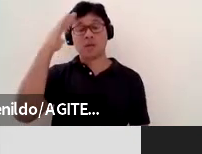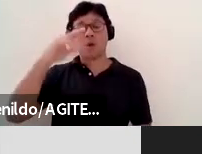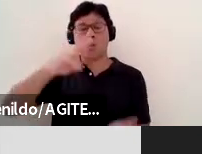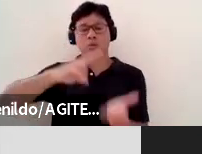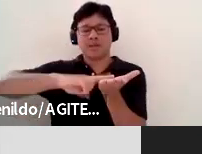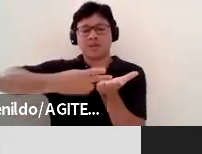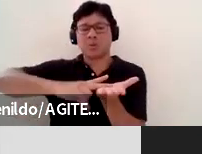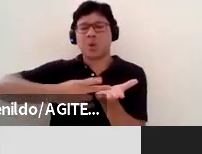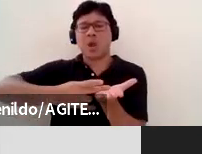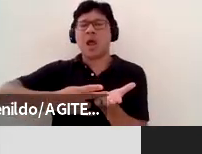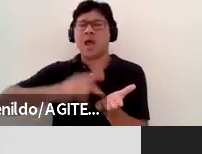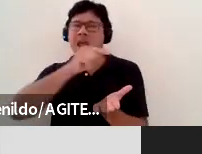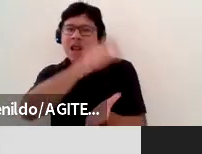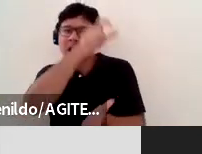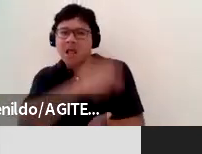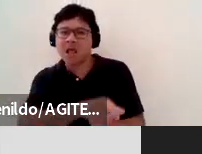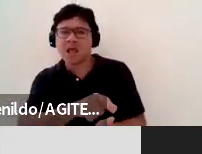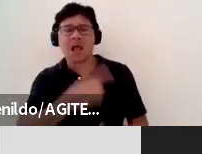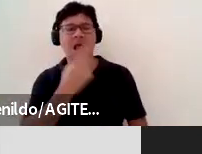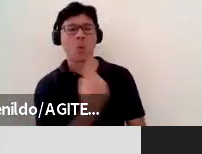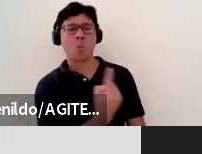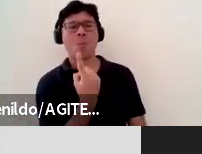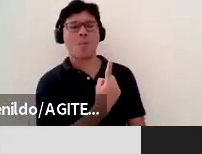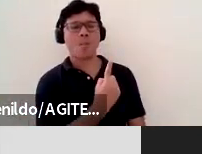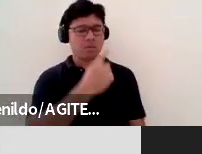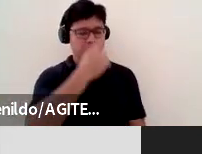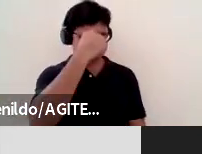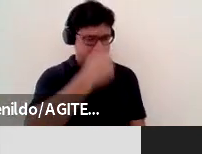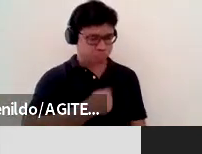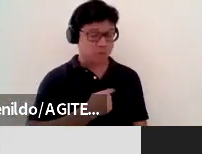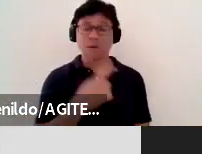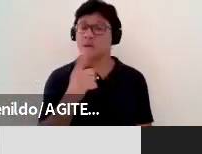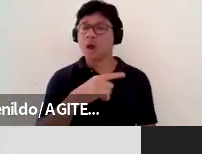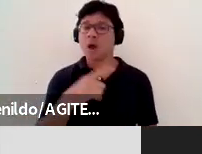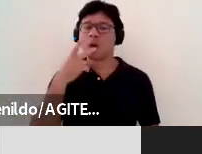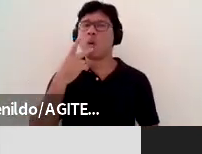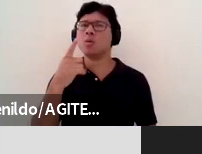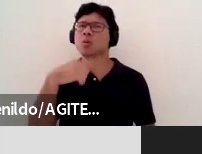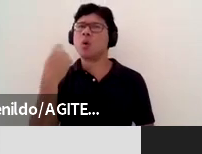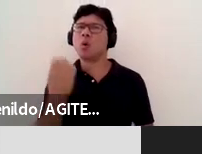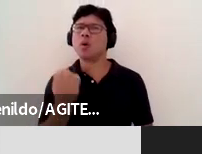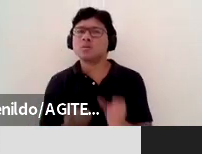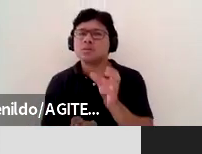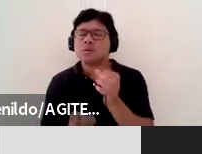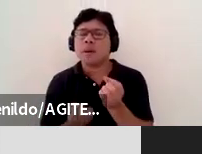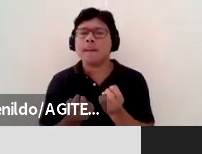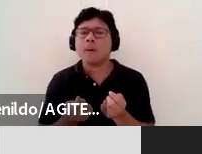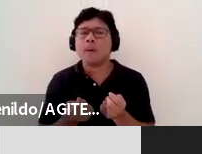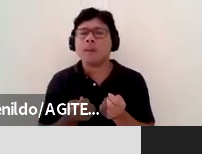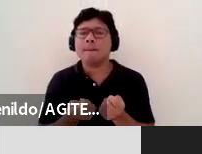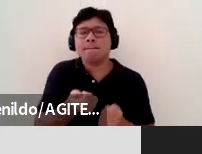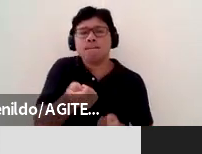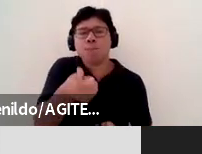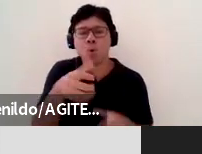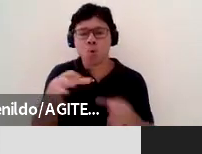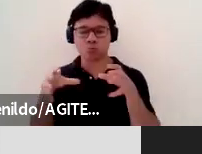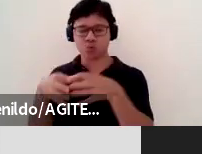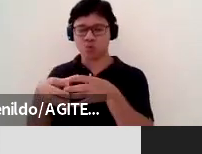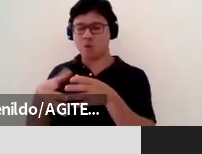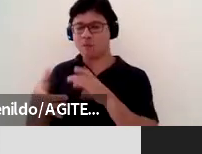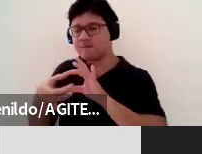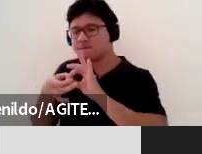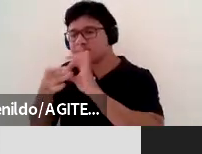precisa necessariamente ser solitário, a gente conseguiu criar a nossa turma, né? E se vincular de uma forma